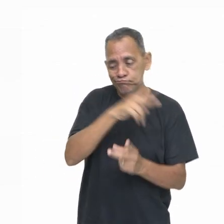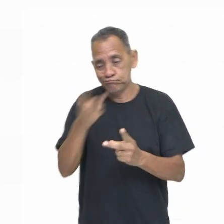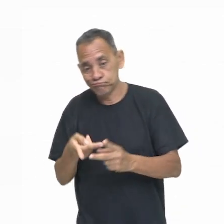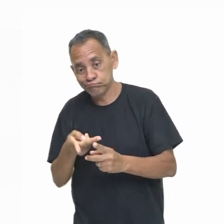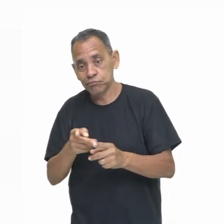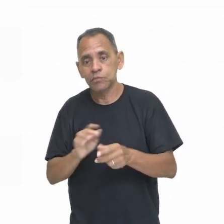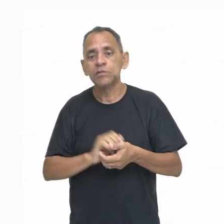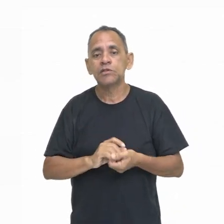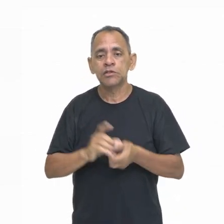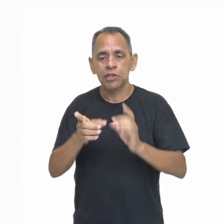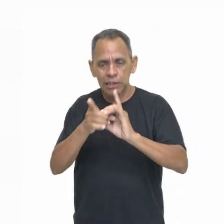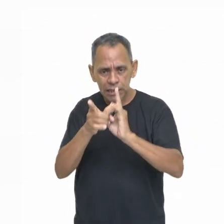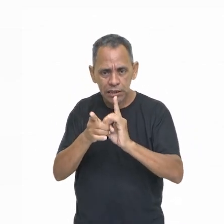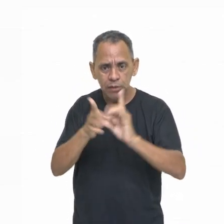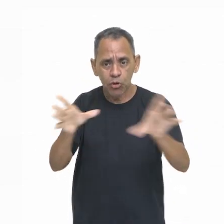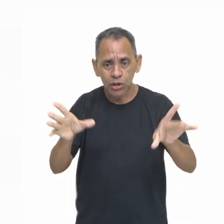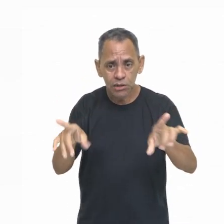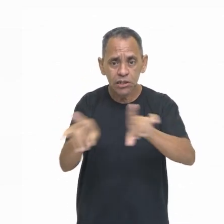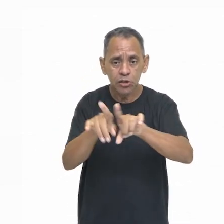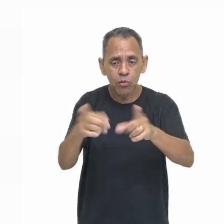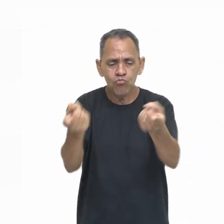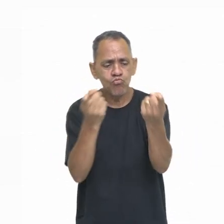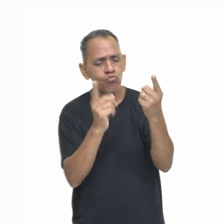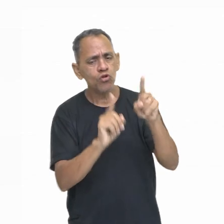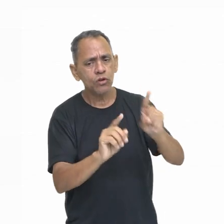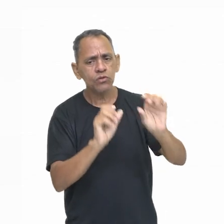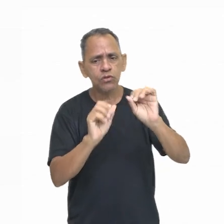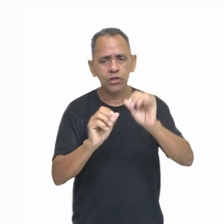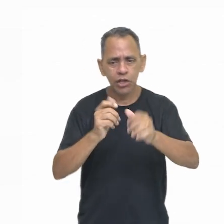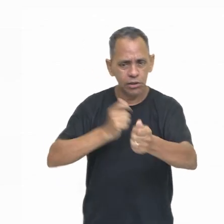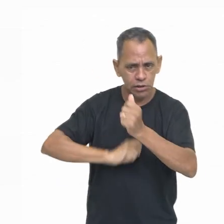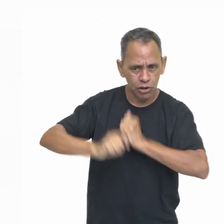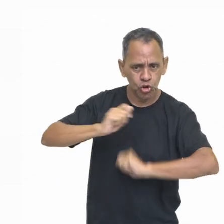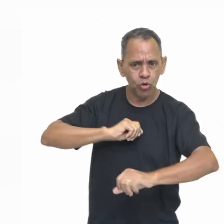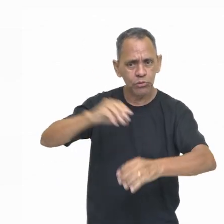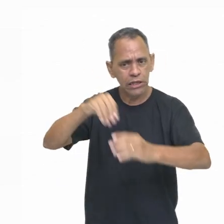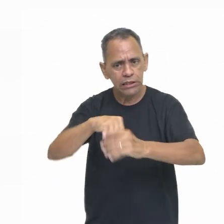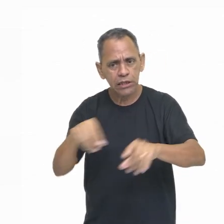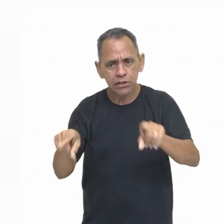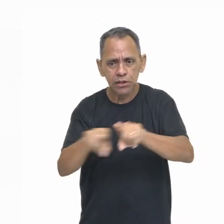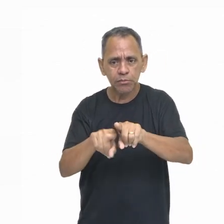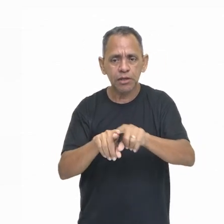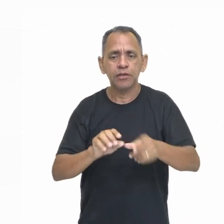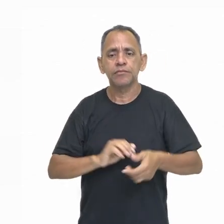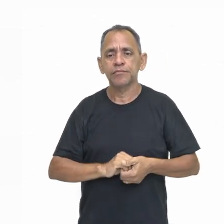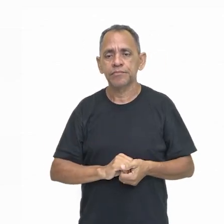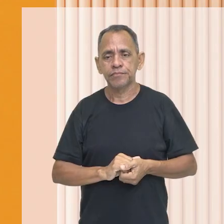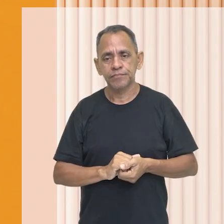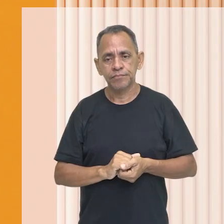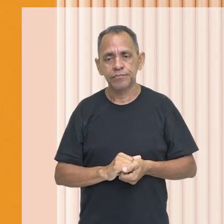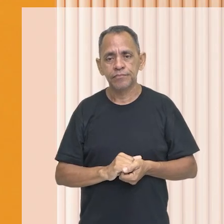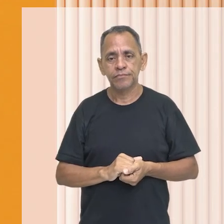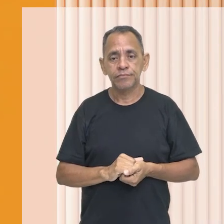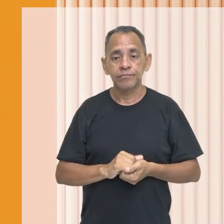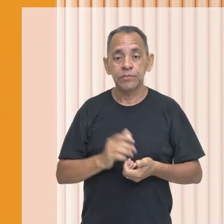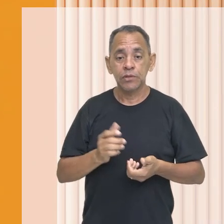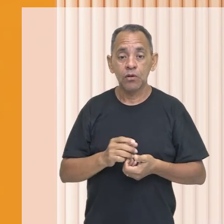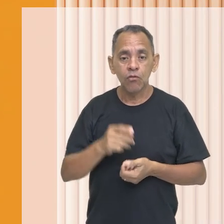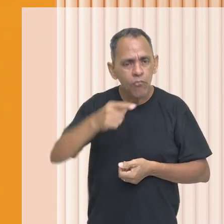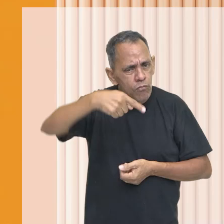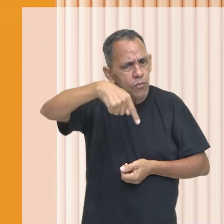desafios econômicos e sociais. Então, olha só, quando, né, você se deparar